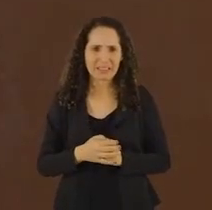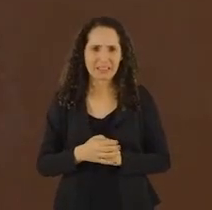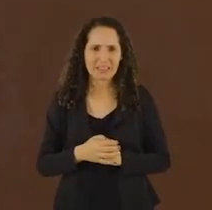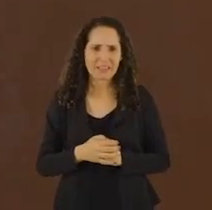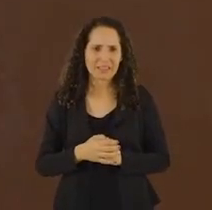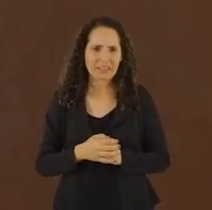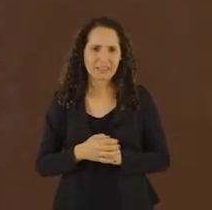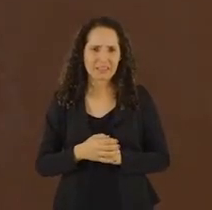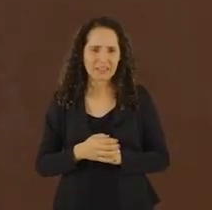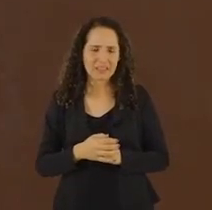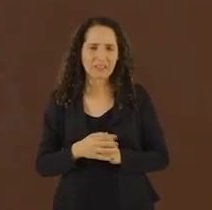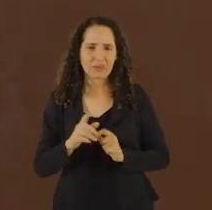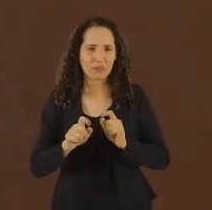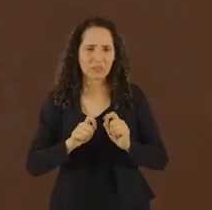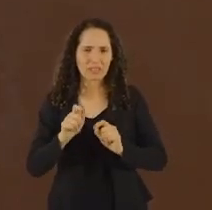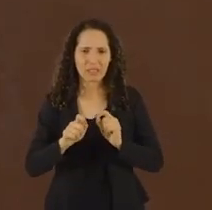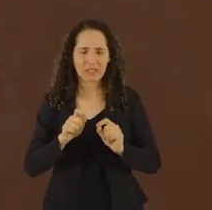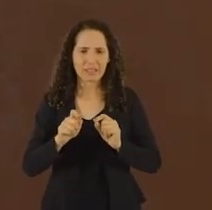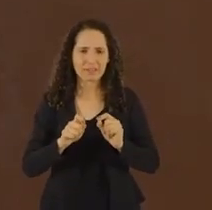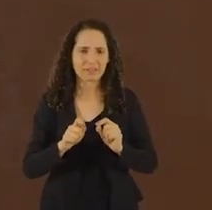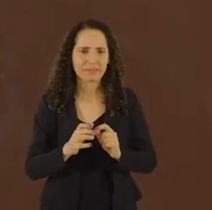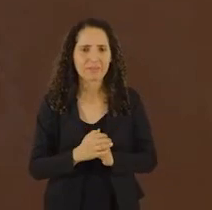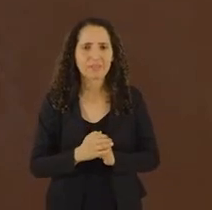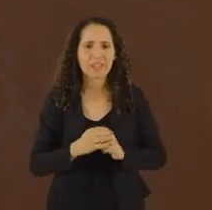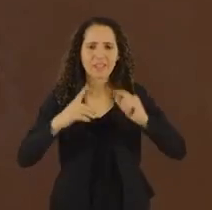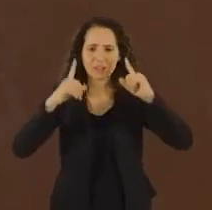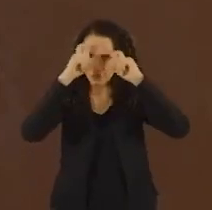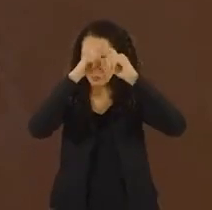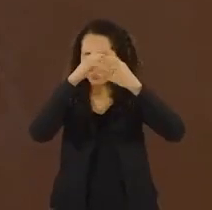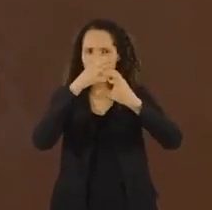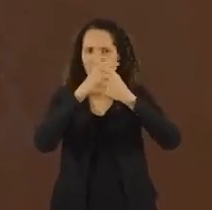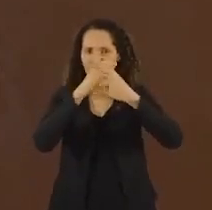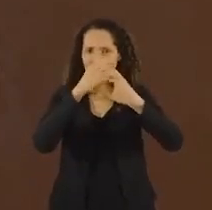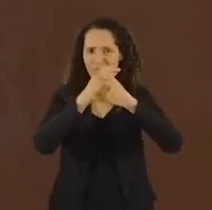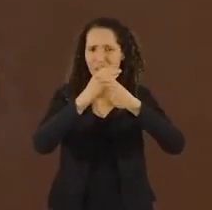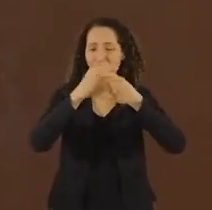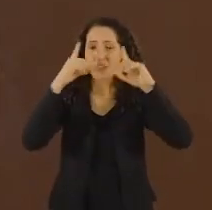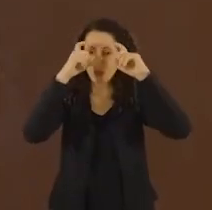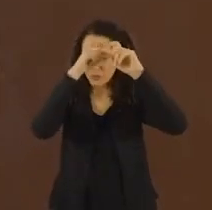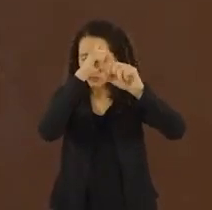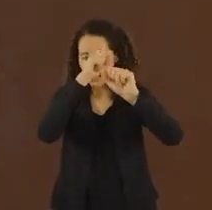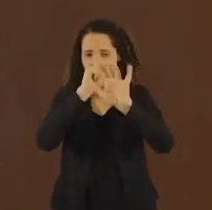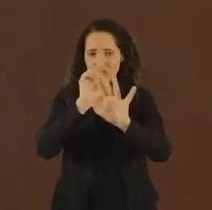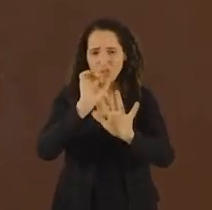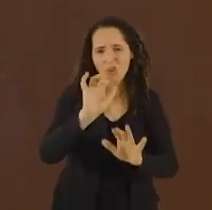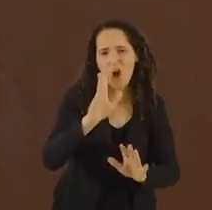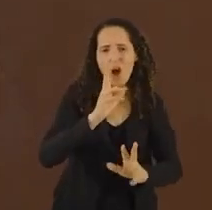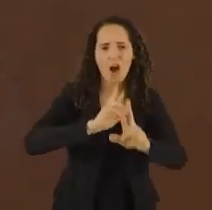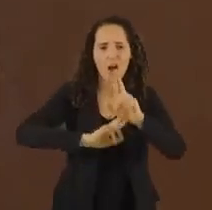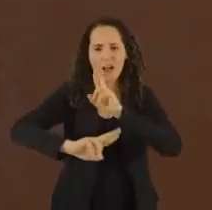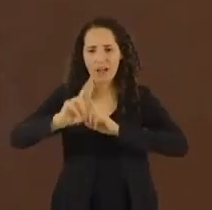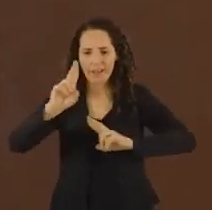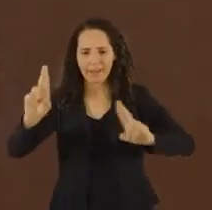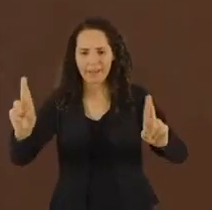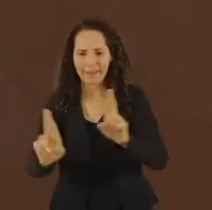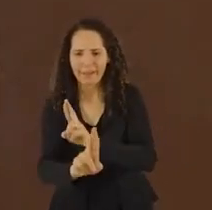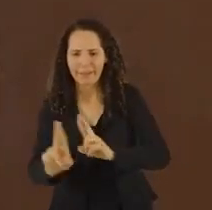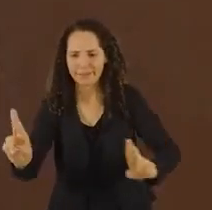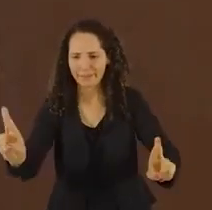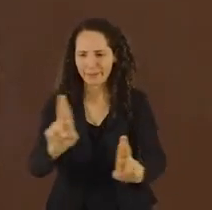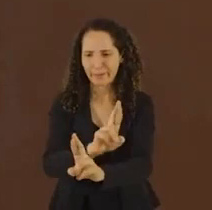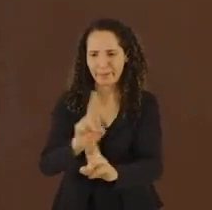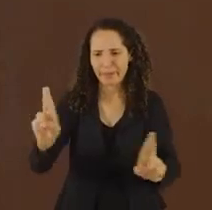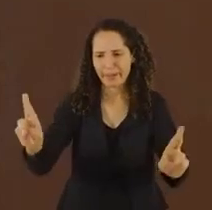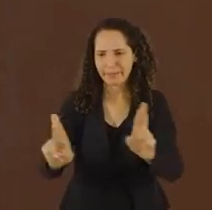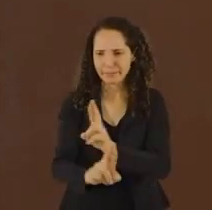nas relações sociais e as dificuldades de toque de relacionamento em grupo principalmente